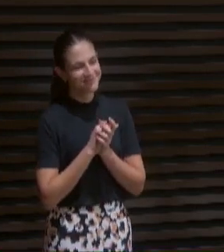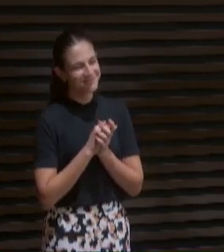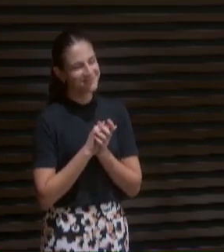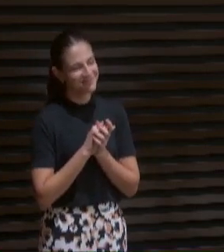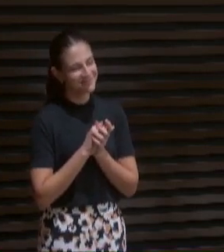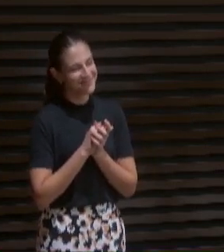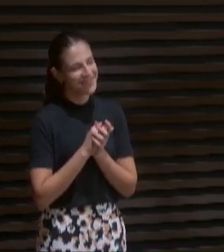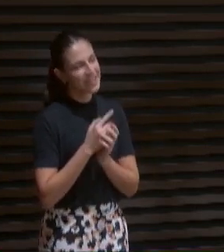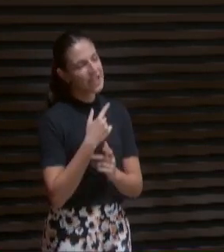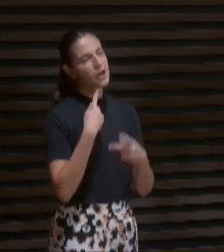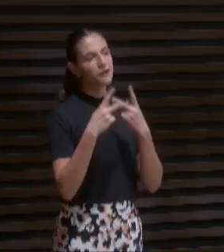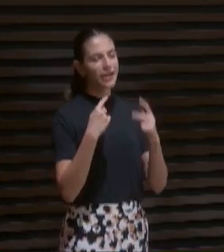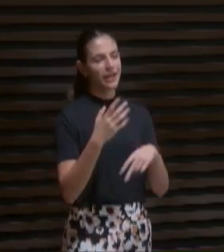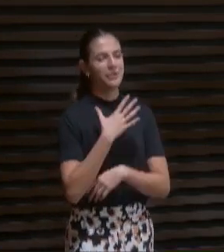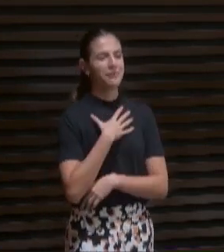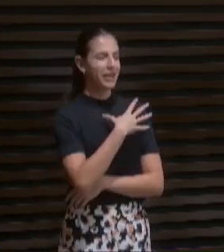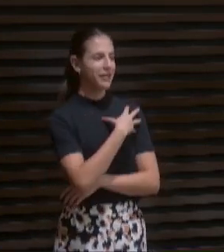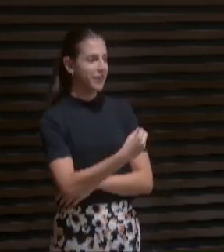Falei para minha filha, compra calça.